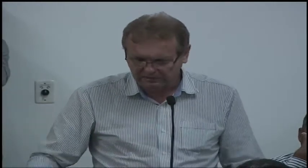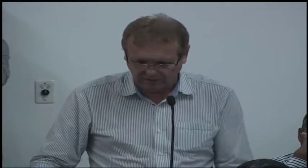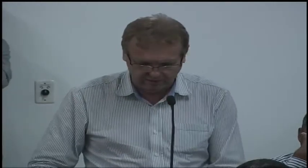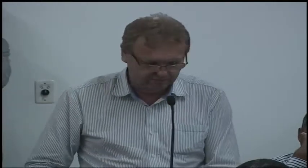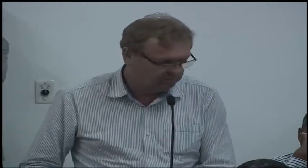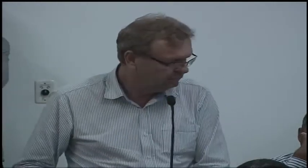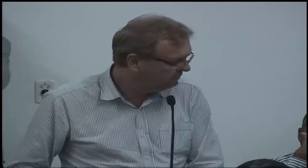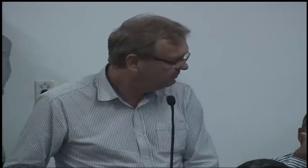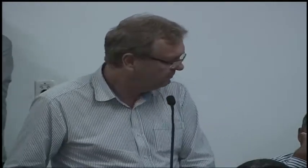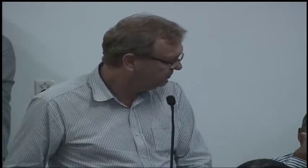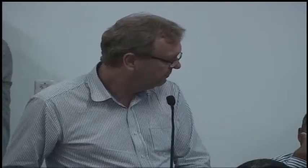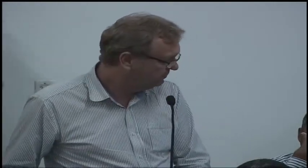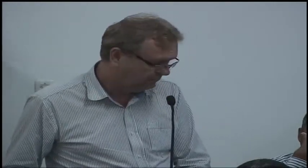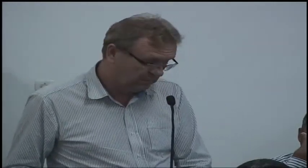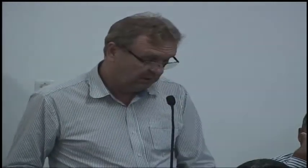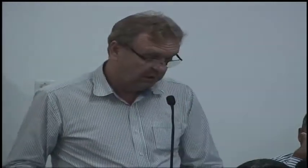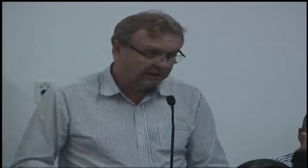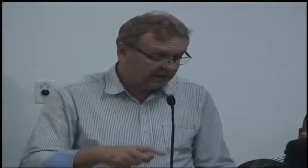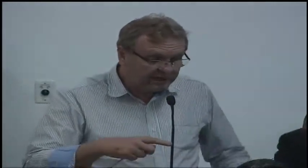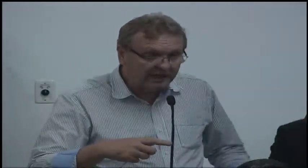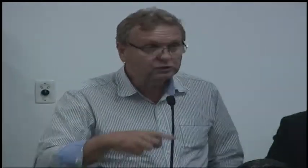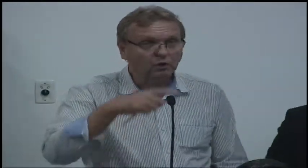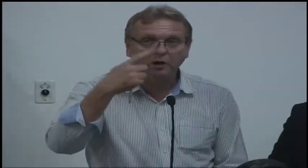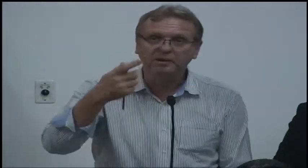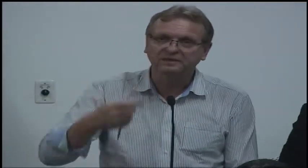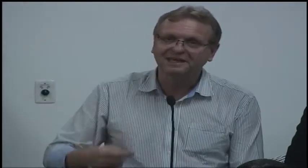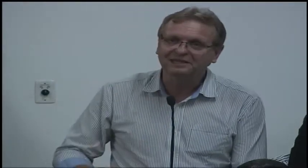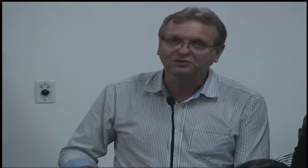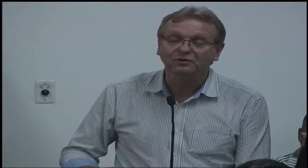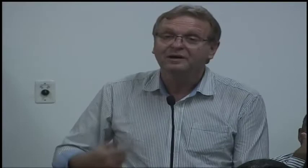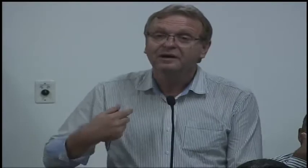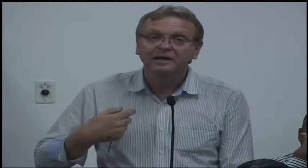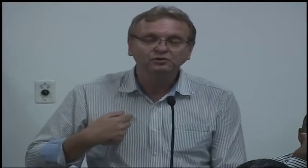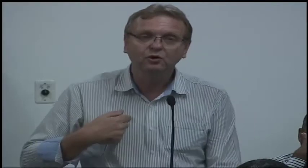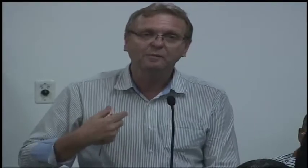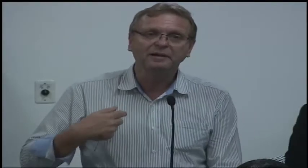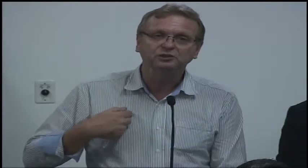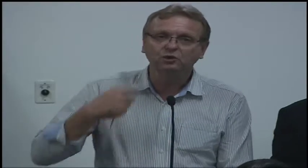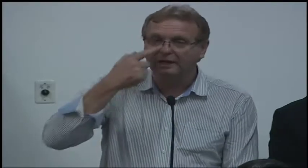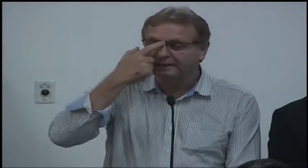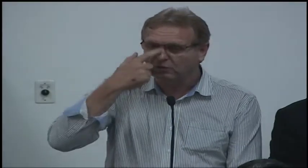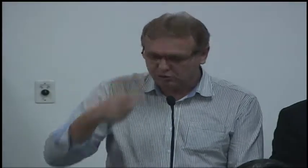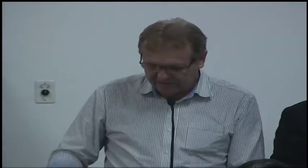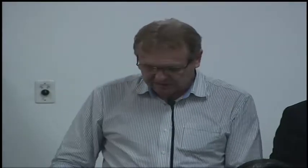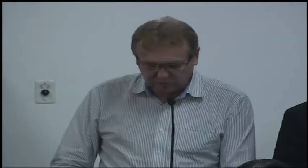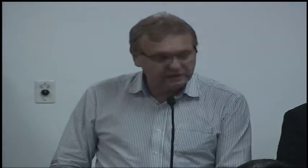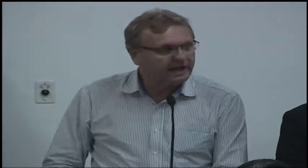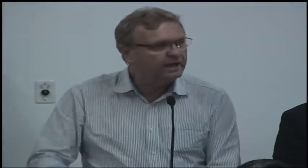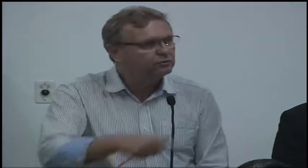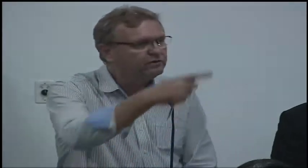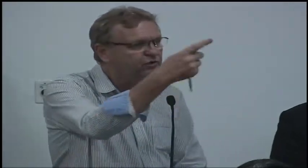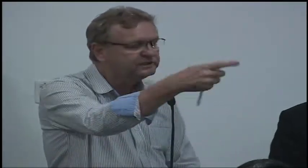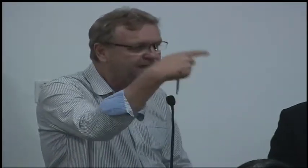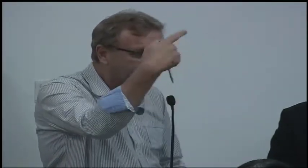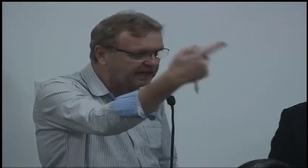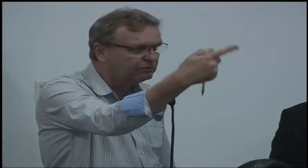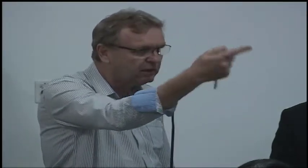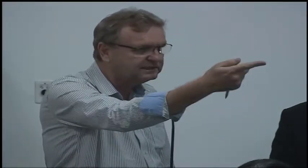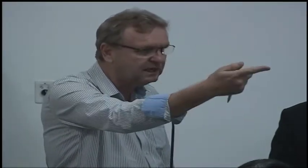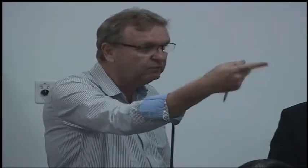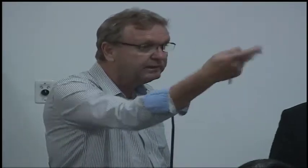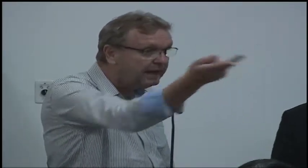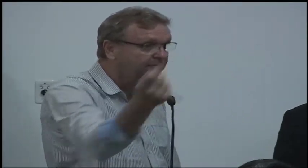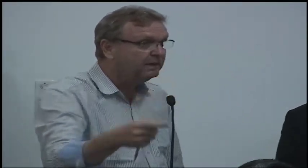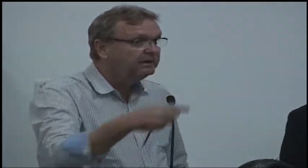jamais uma parte que quem sou eu para fazer isso eu sou uma pessoa que tem os mesmos direitos que vocês em